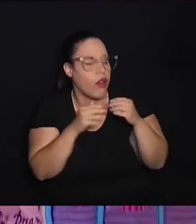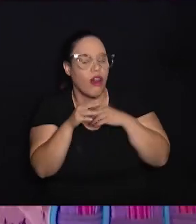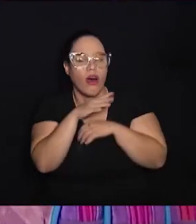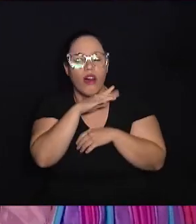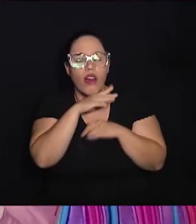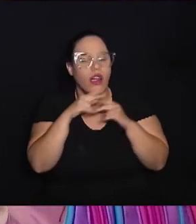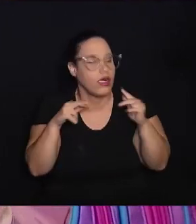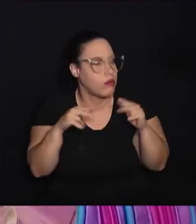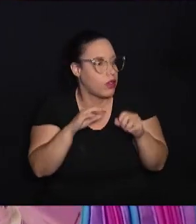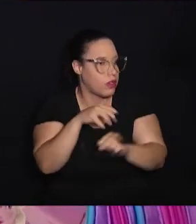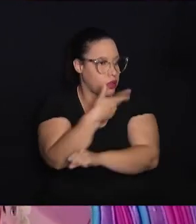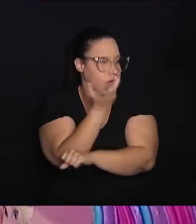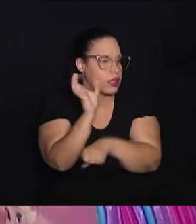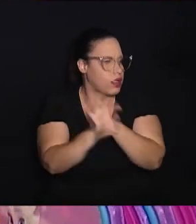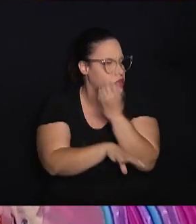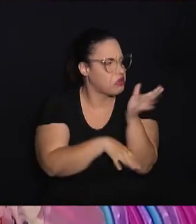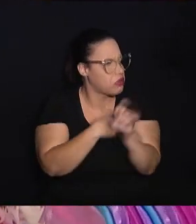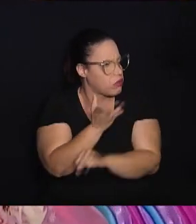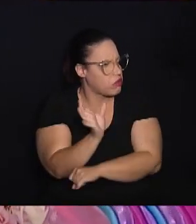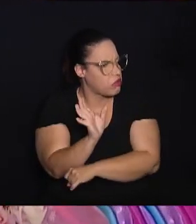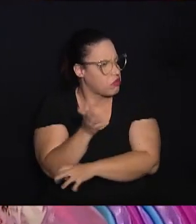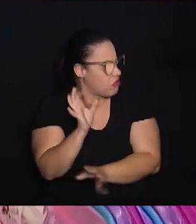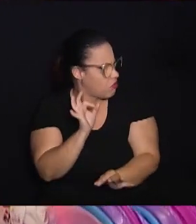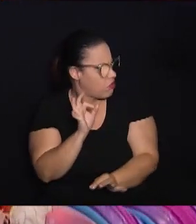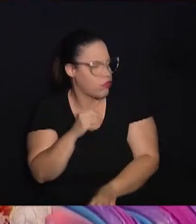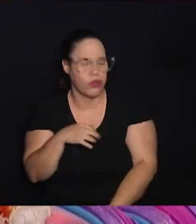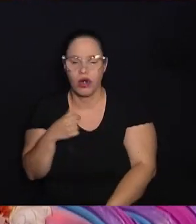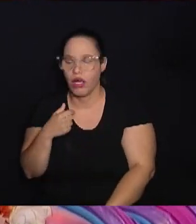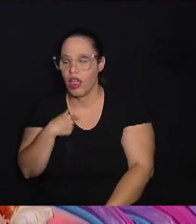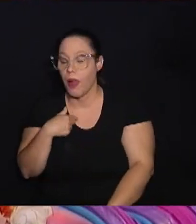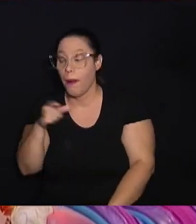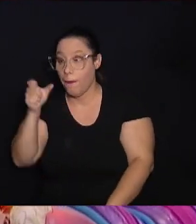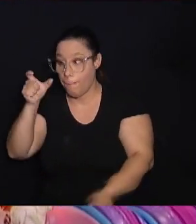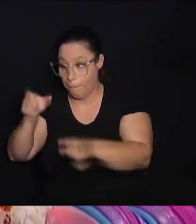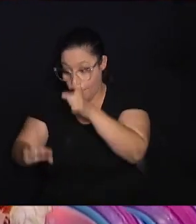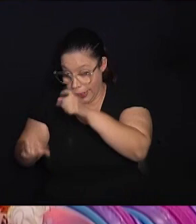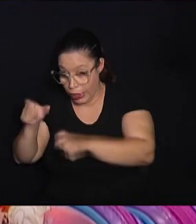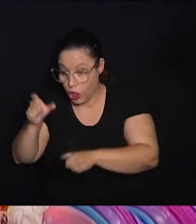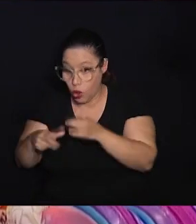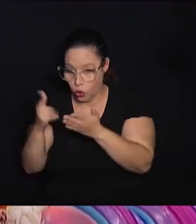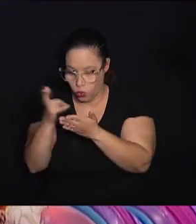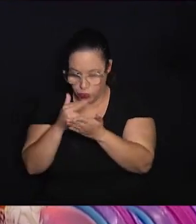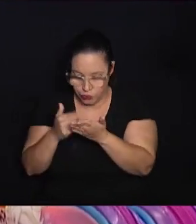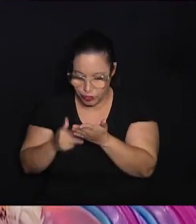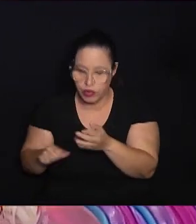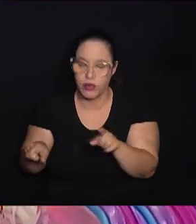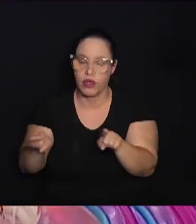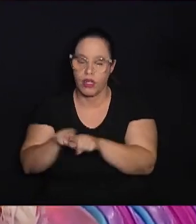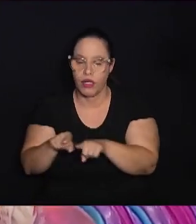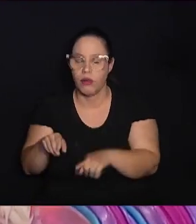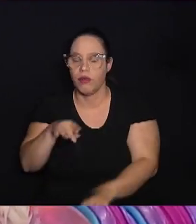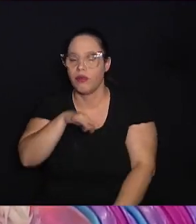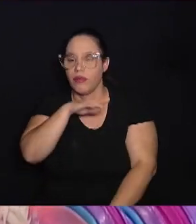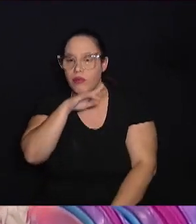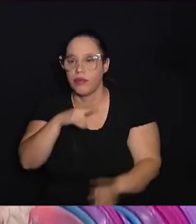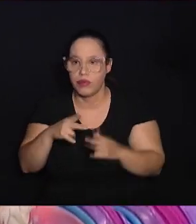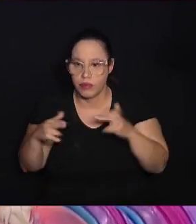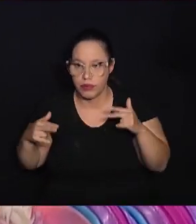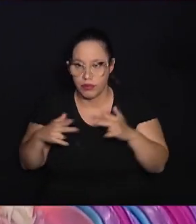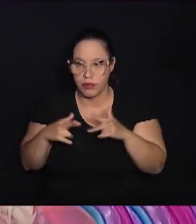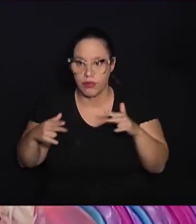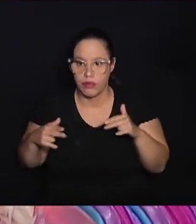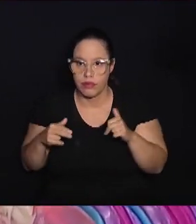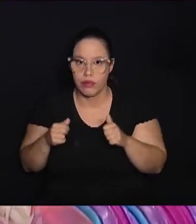natureza Sim eu gosto muito de desenhar pessoas e animais e você acha que o desenho